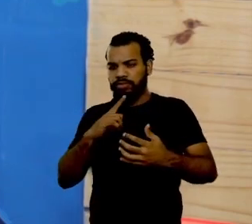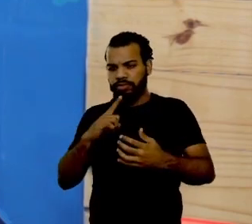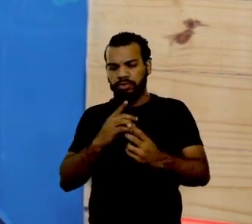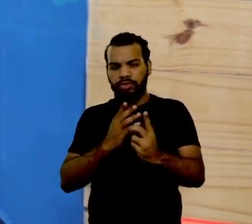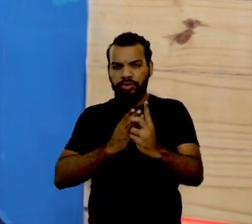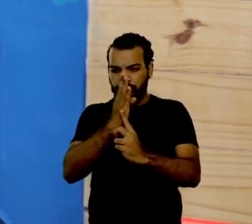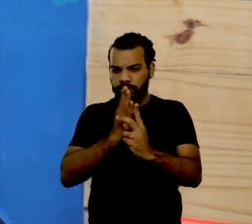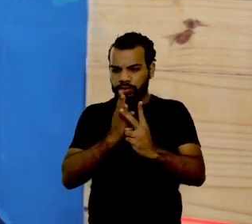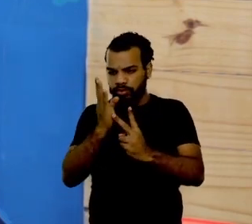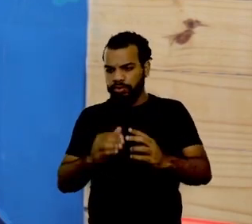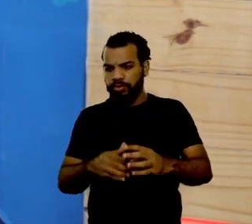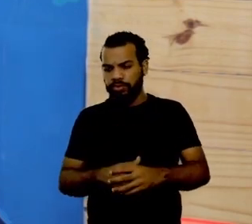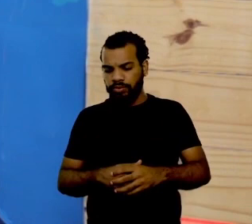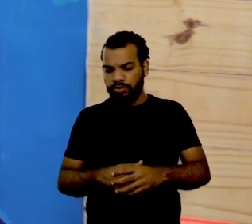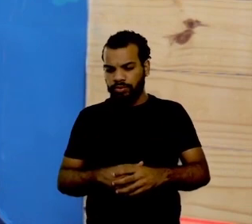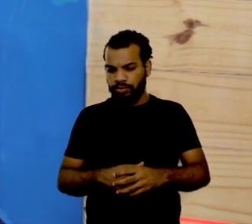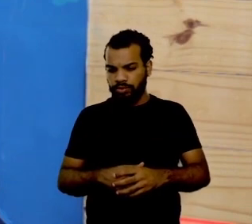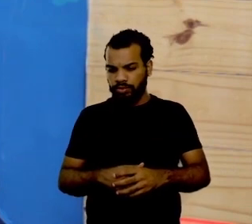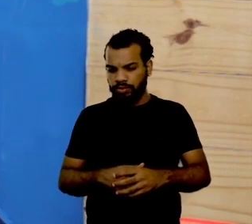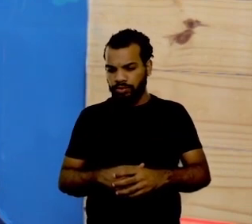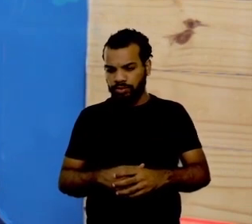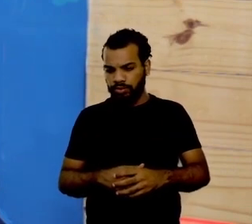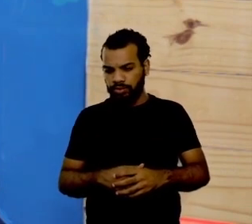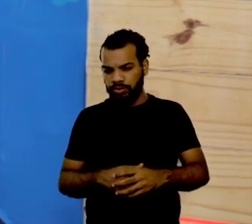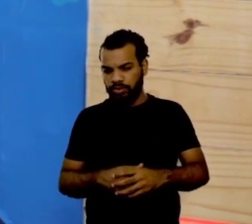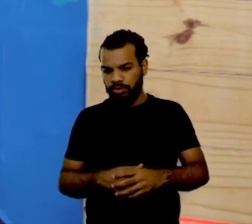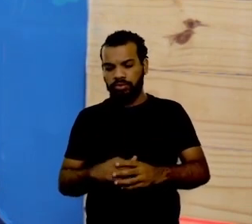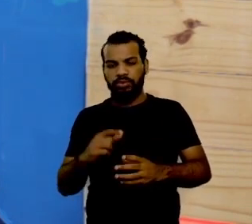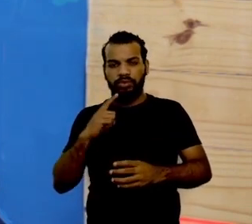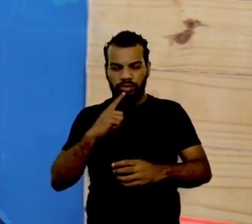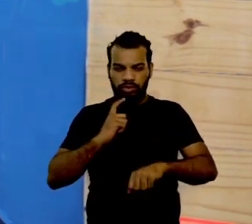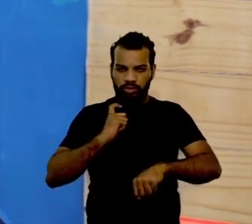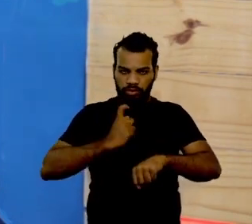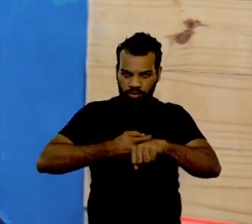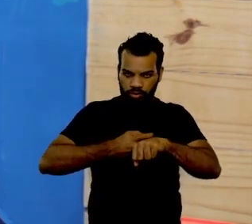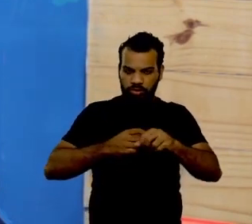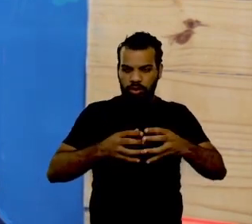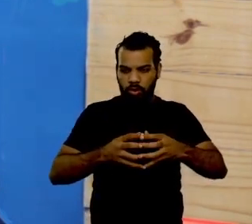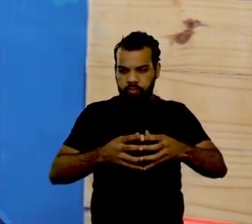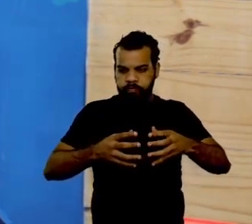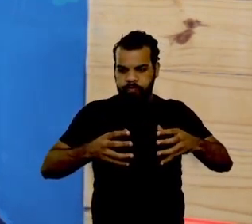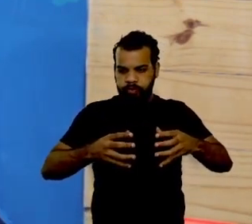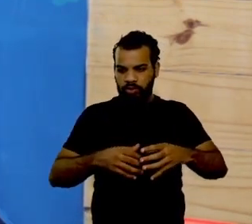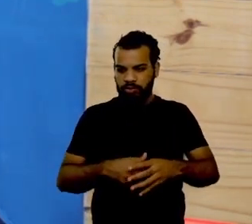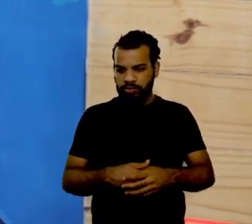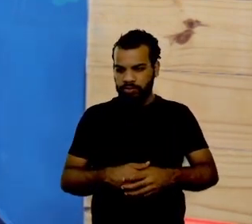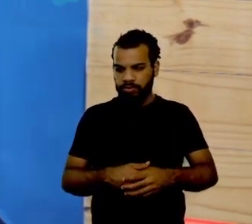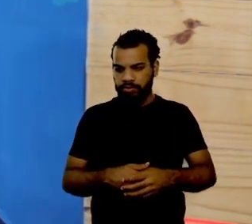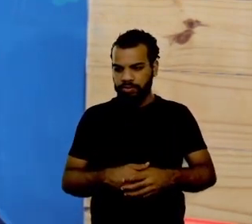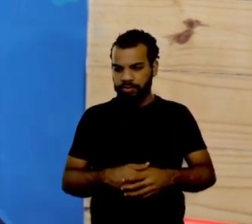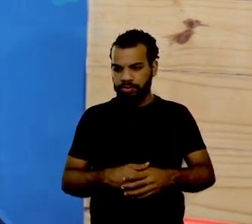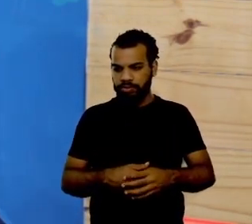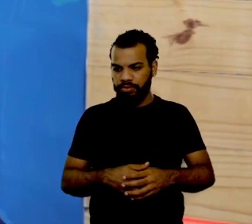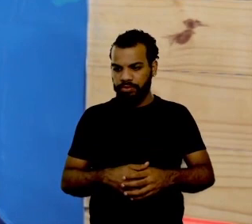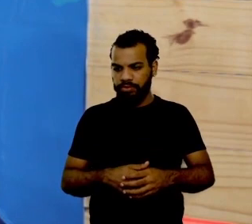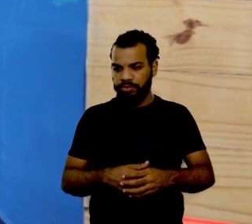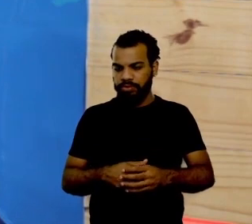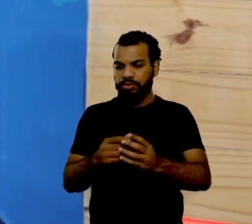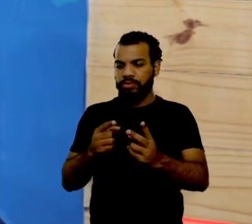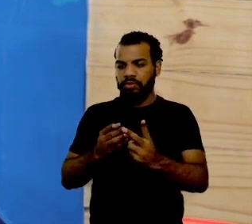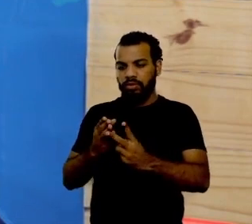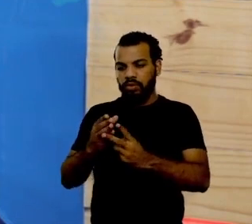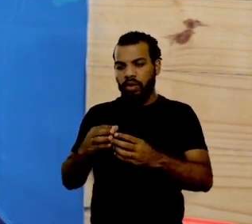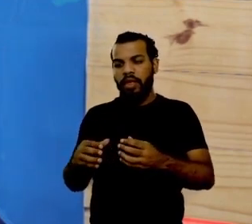momentos. Existe a dilatação do sólido e existe também a dilatação do